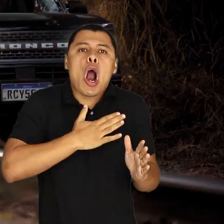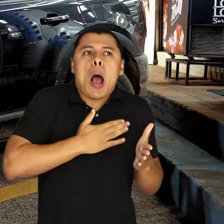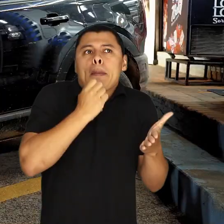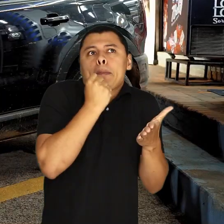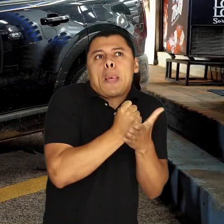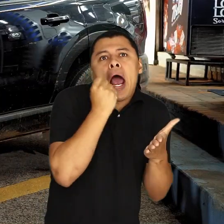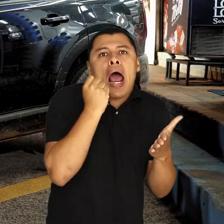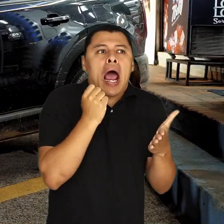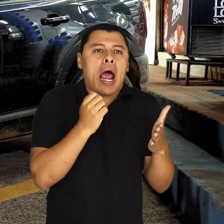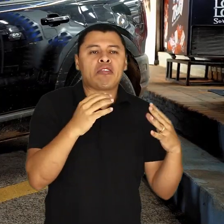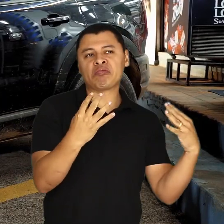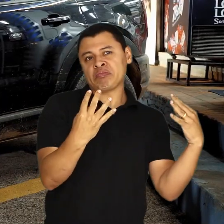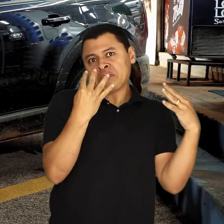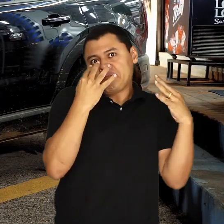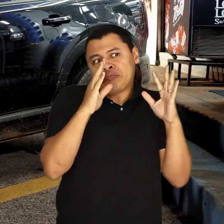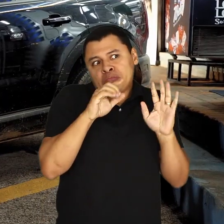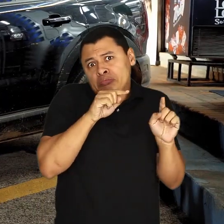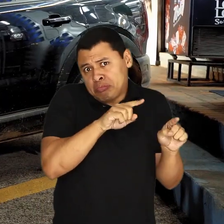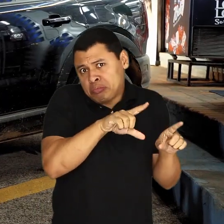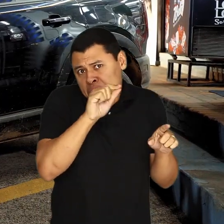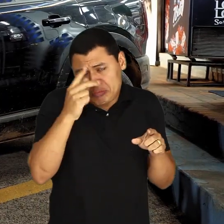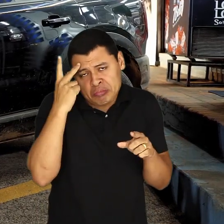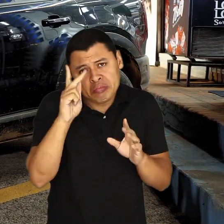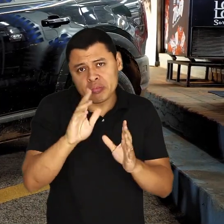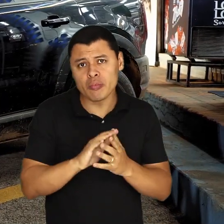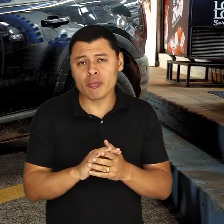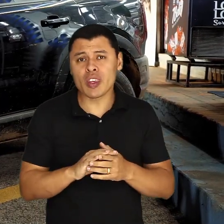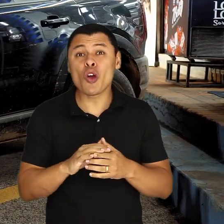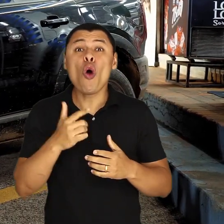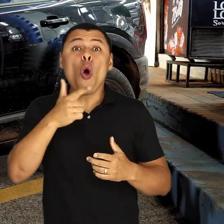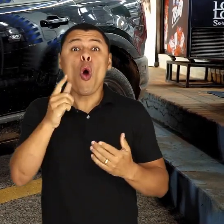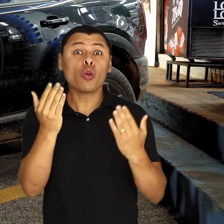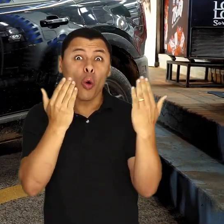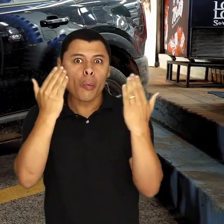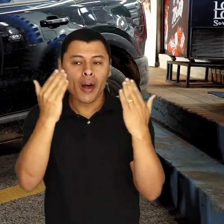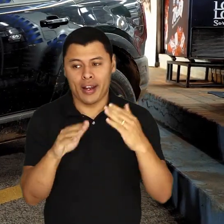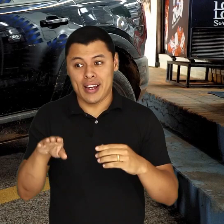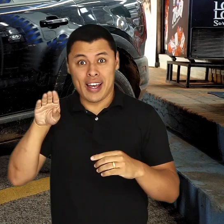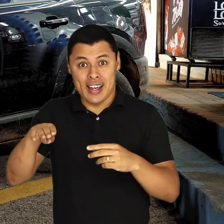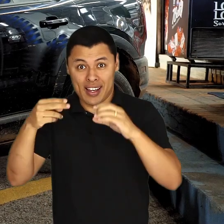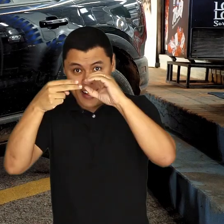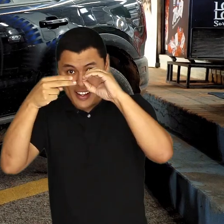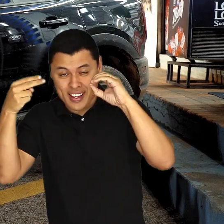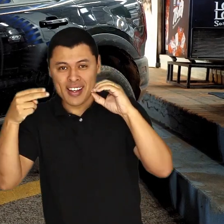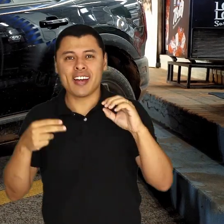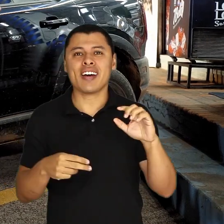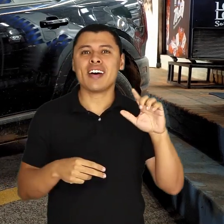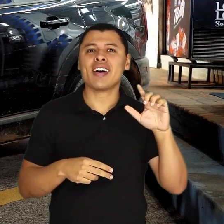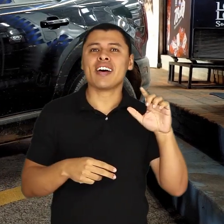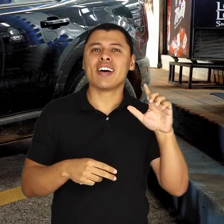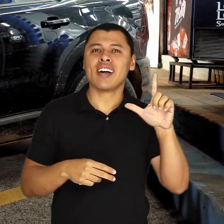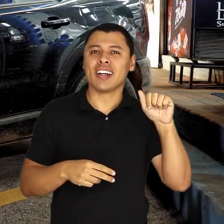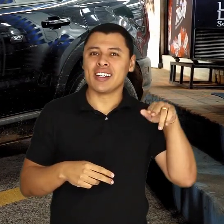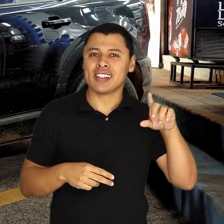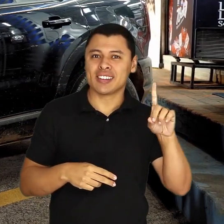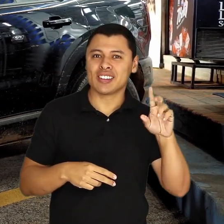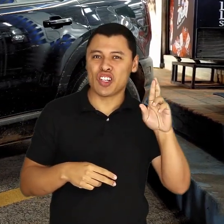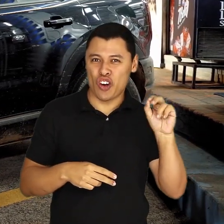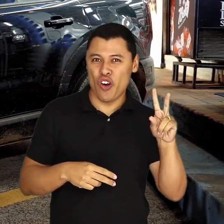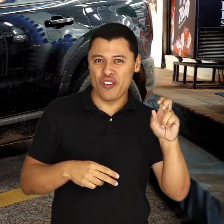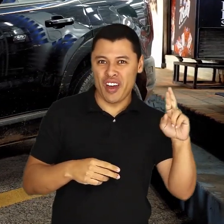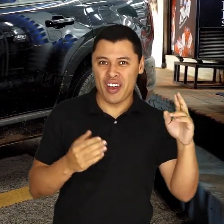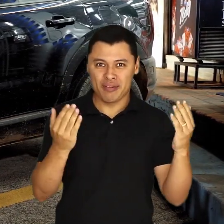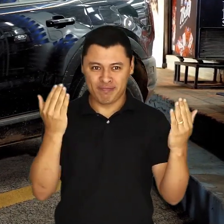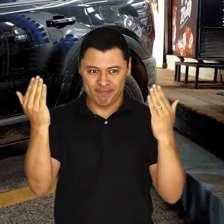status talvez. Quando a gente põe um paralelo com a Land Rover, a princípio parecia algo tão pretensioso, né? Mas como assim você quer brigar com o Land